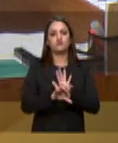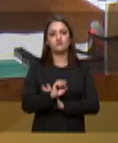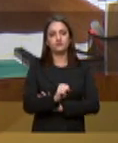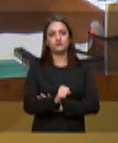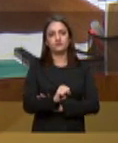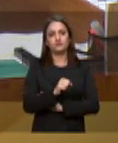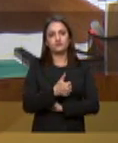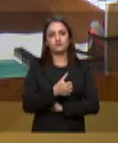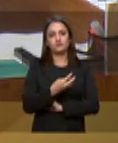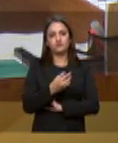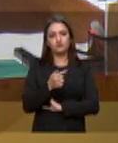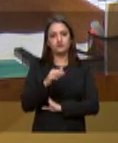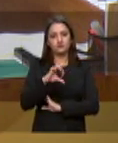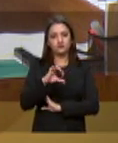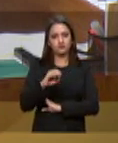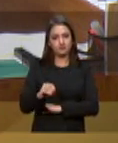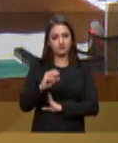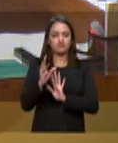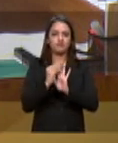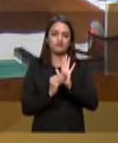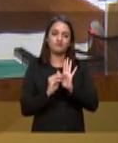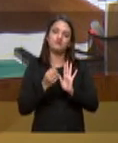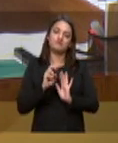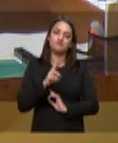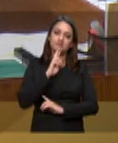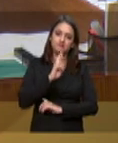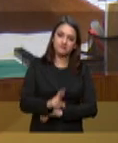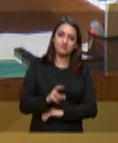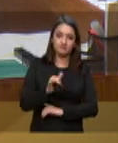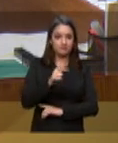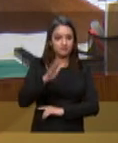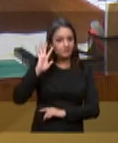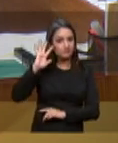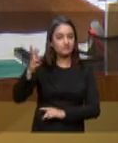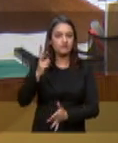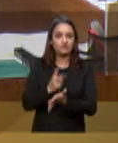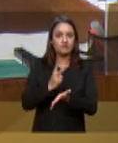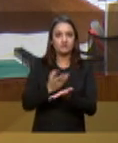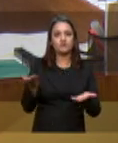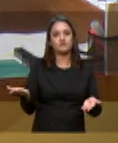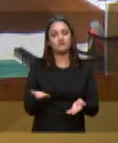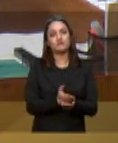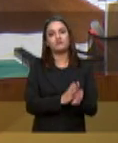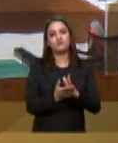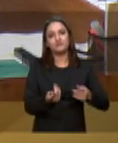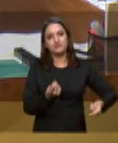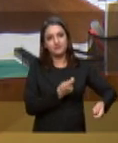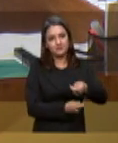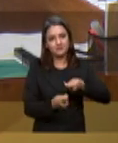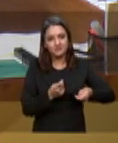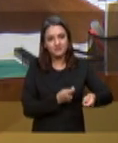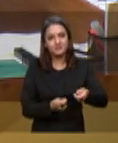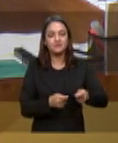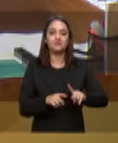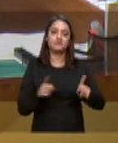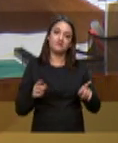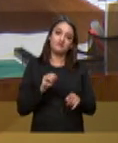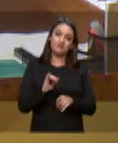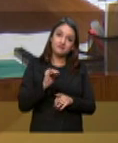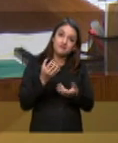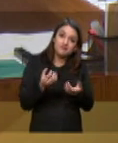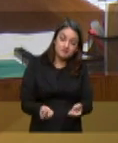8.137/90, que é material ou de resultado, enquanto não haja decisão definitiva do processo administrativo de lançamento, quer se considere o